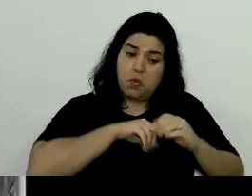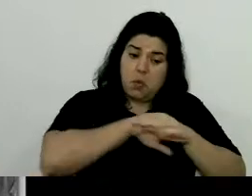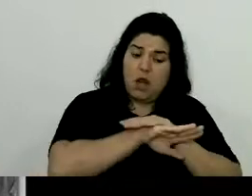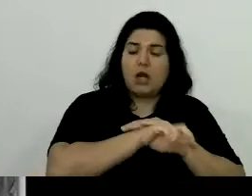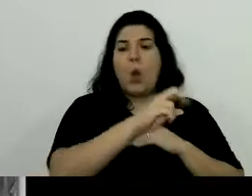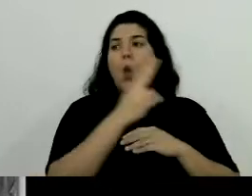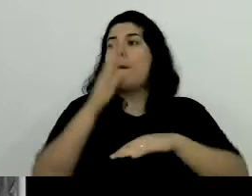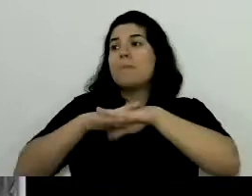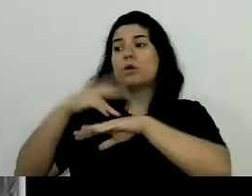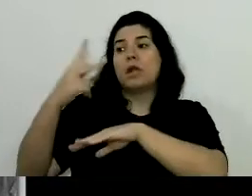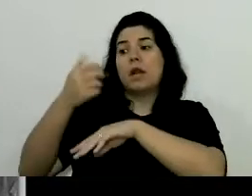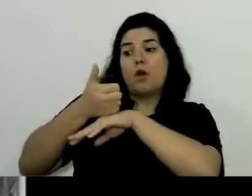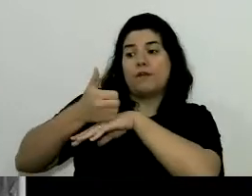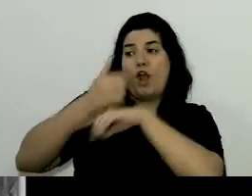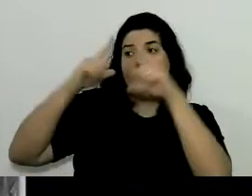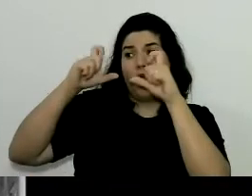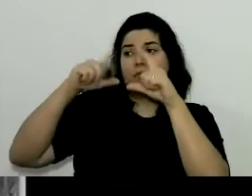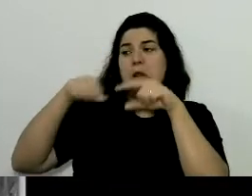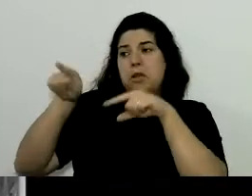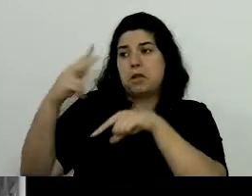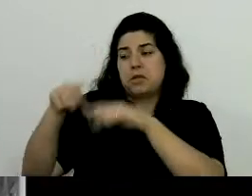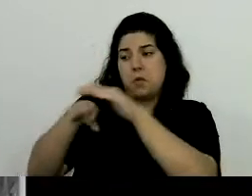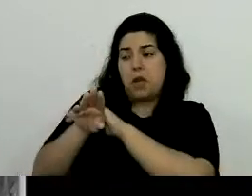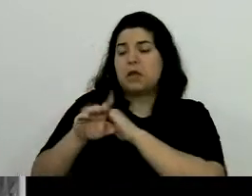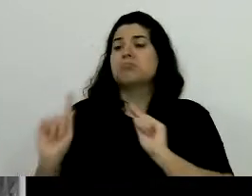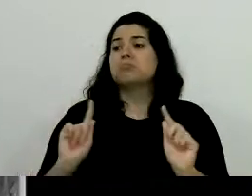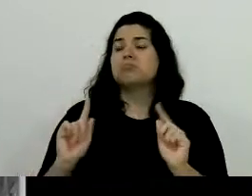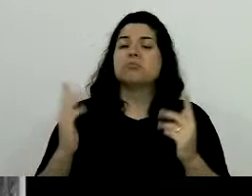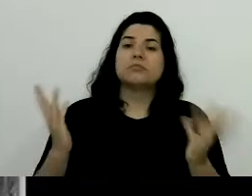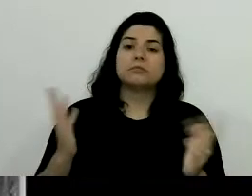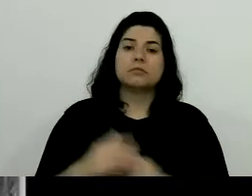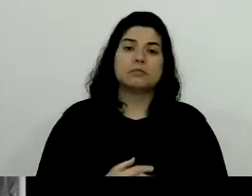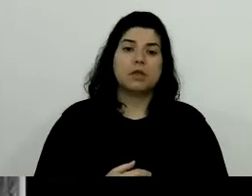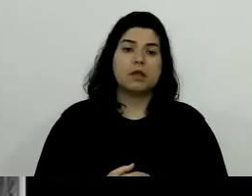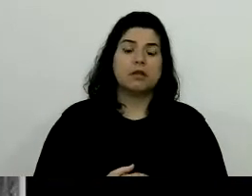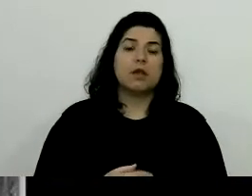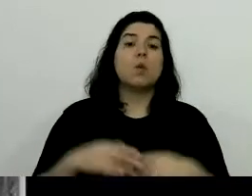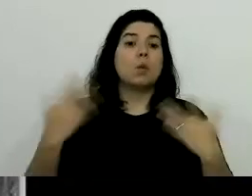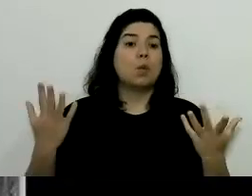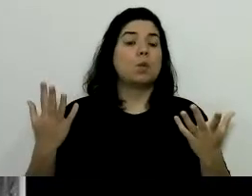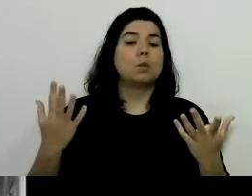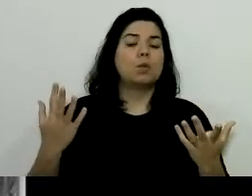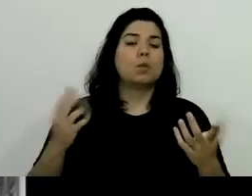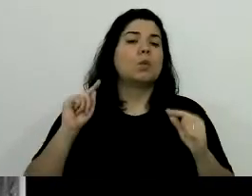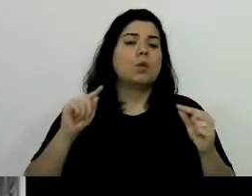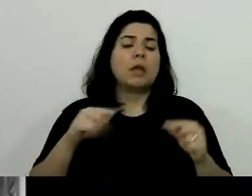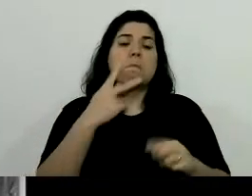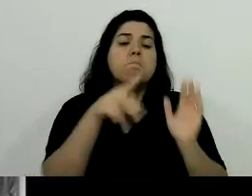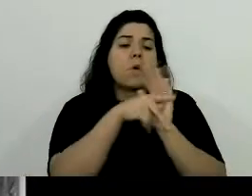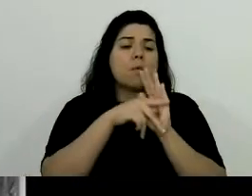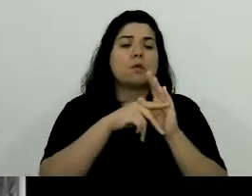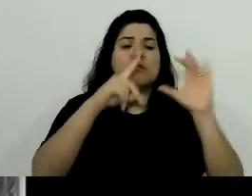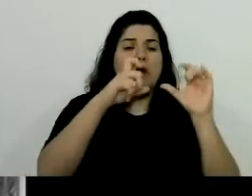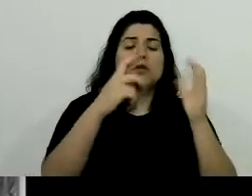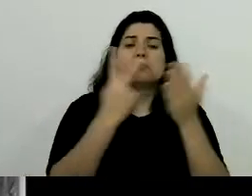o produtor é o único responsável? Que outros agentes concorrem para a produção e a existência do arquivo? Tudo isso